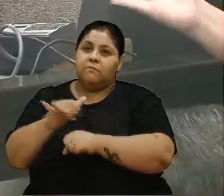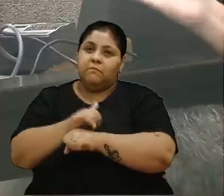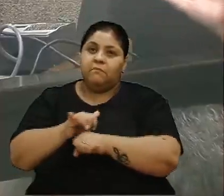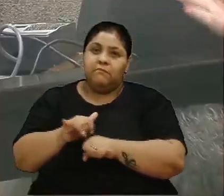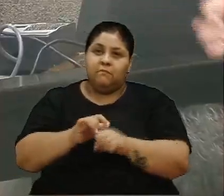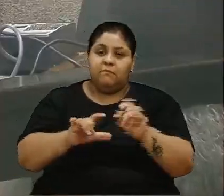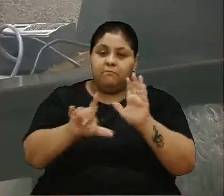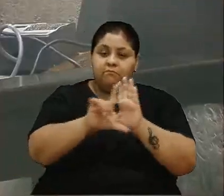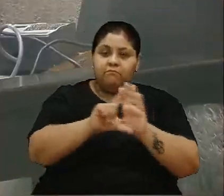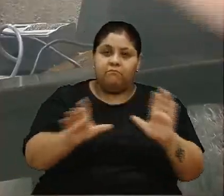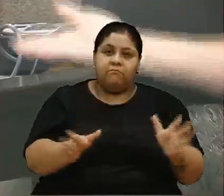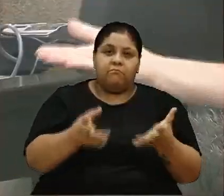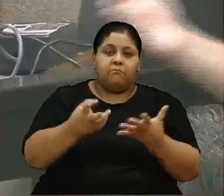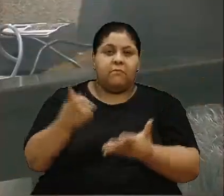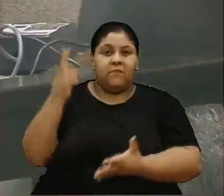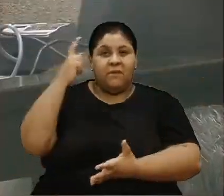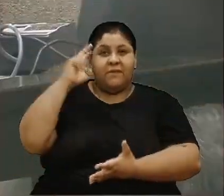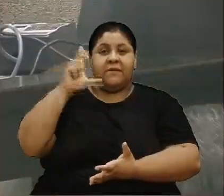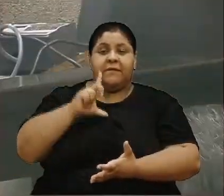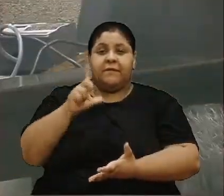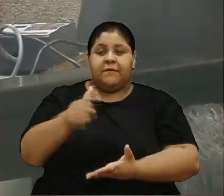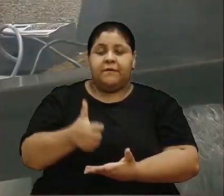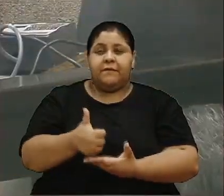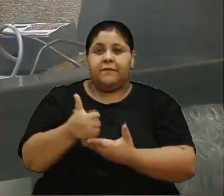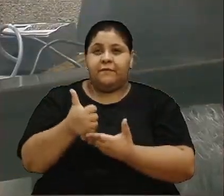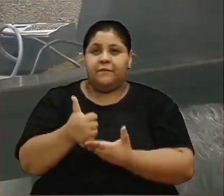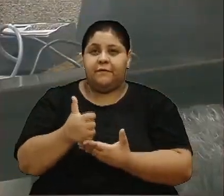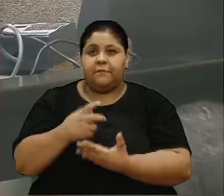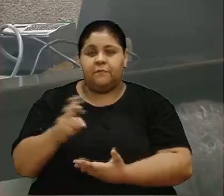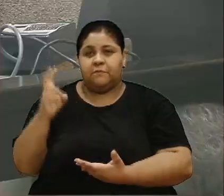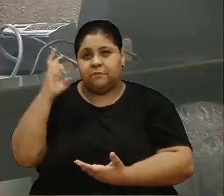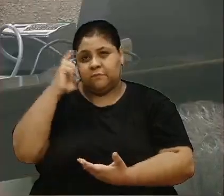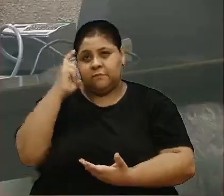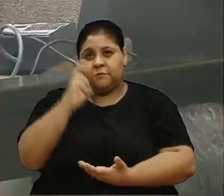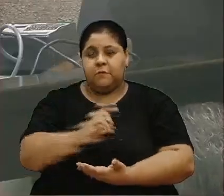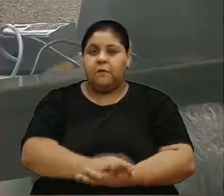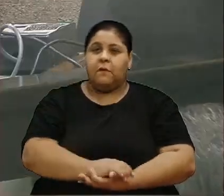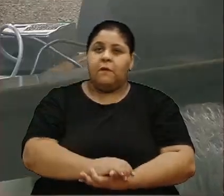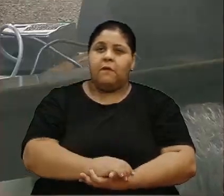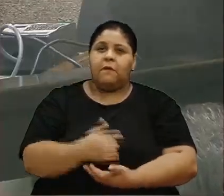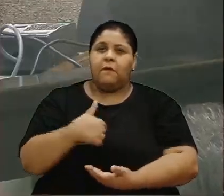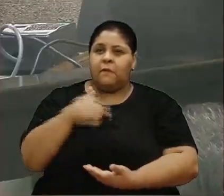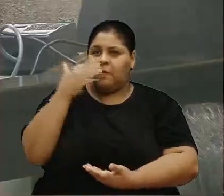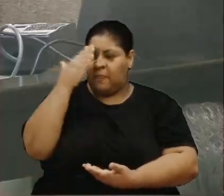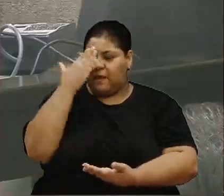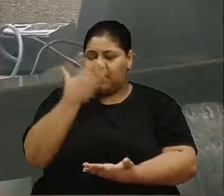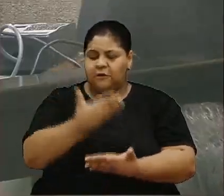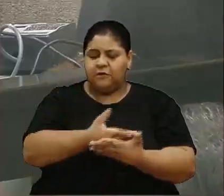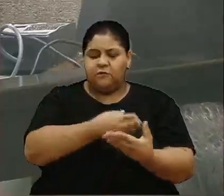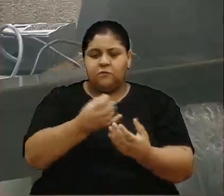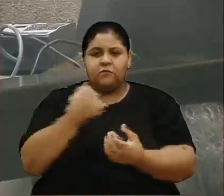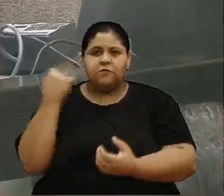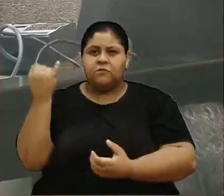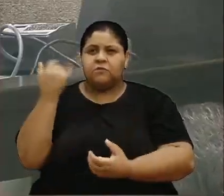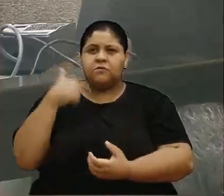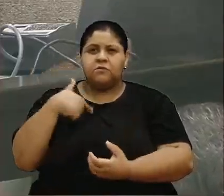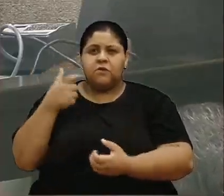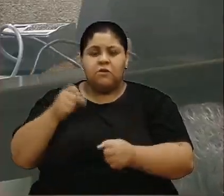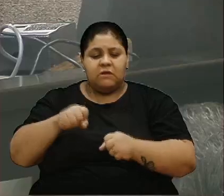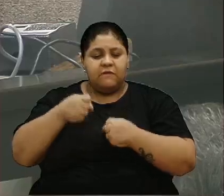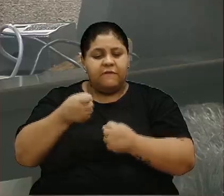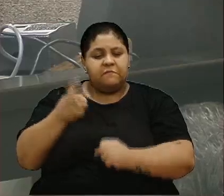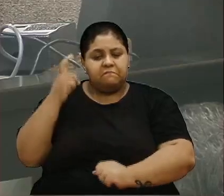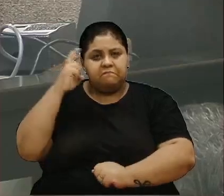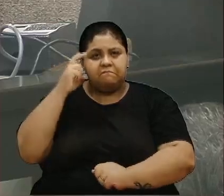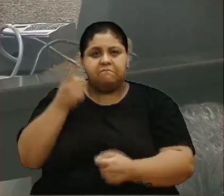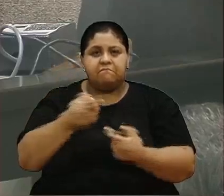leis de incentivo para ter esse apoio cultural, né? E eu acredito que é muito importante a cultura, eu sou uma defensora da cultura,